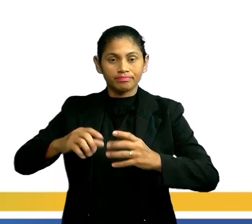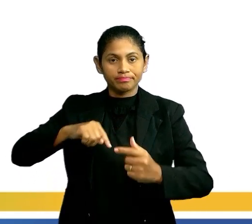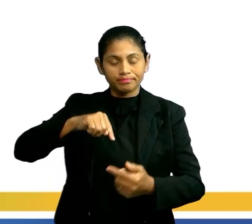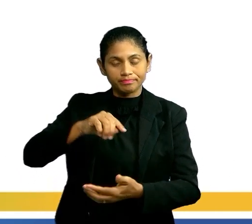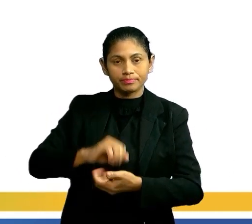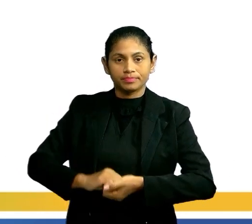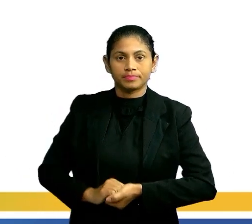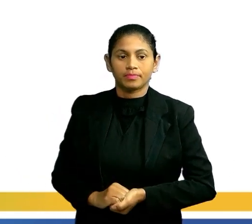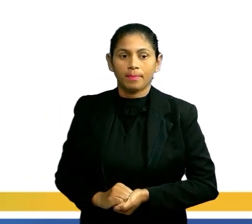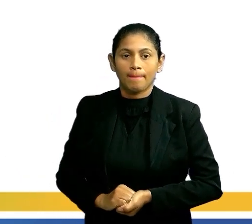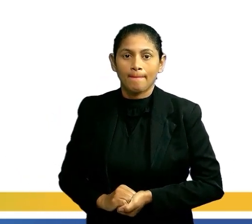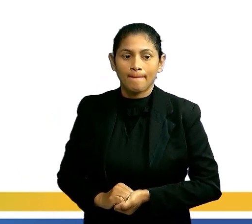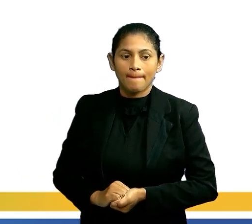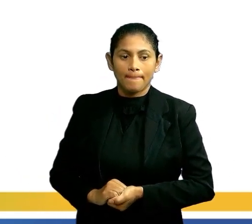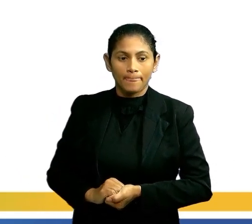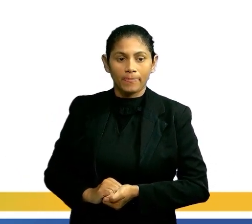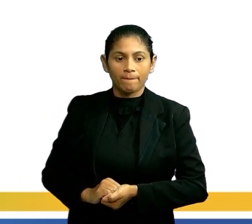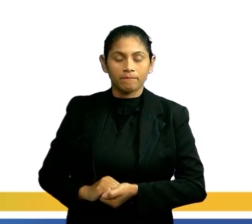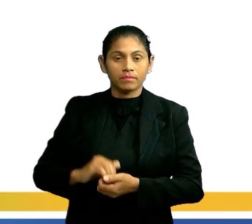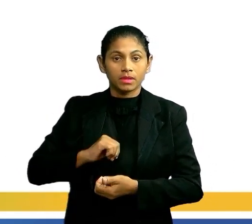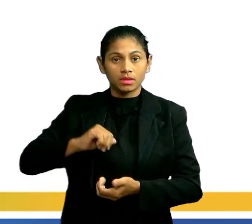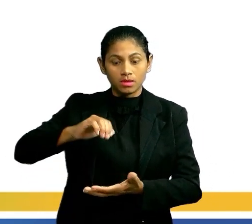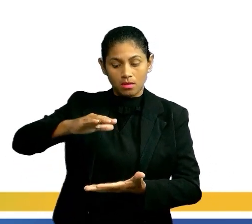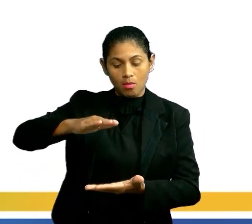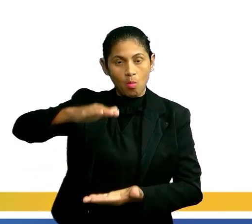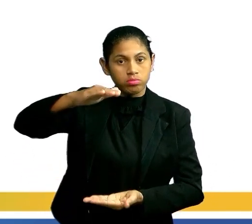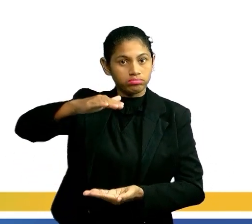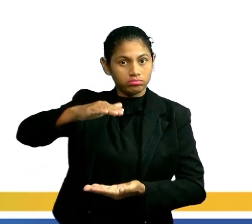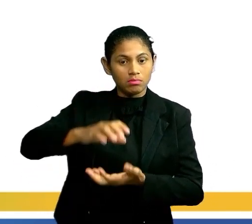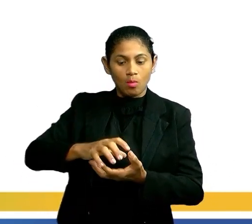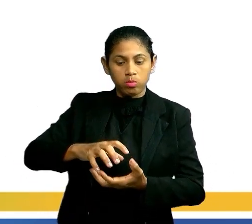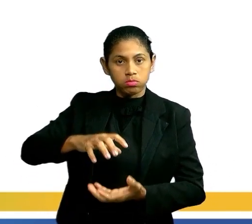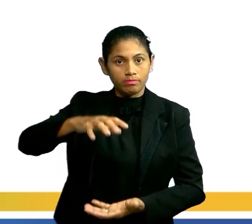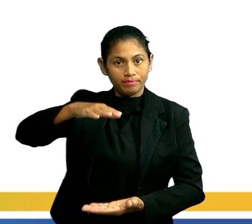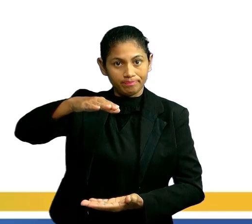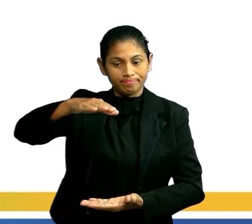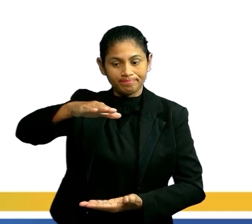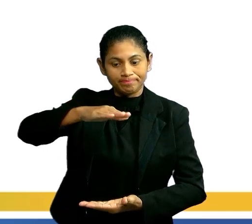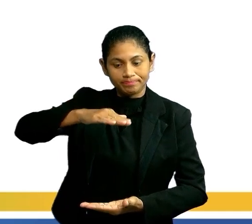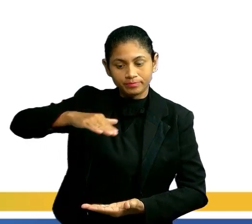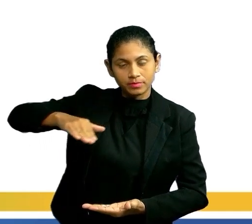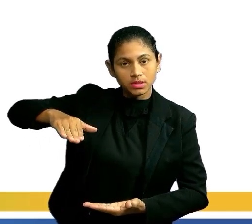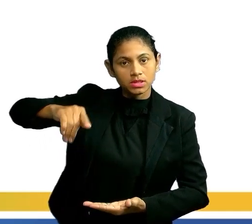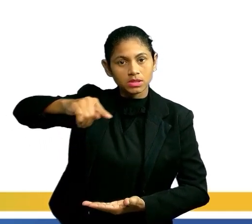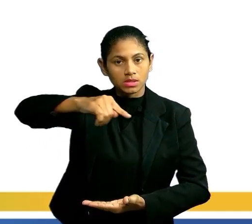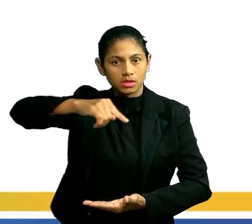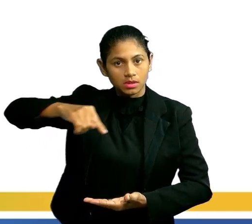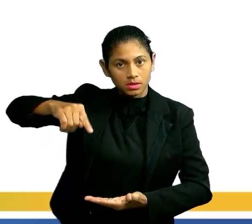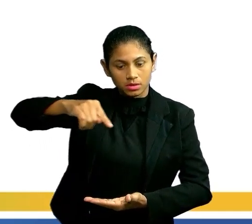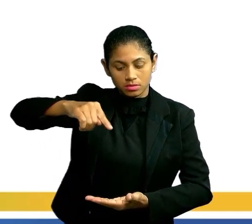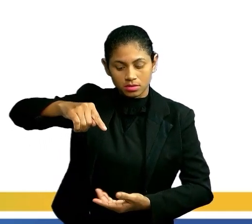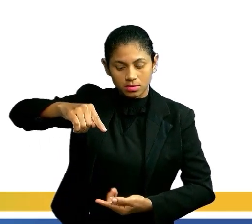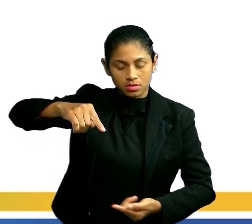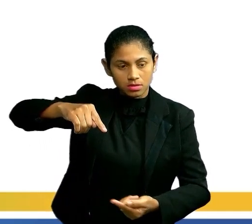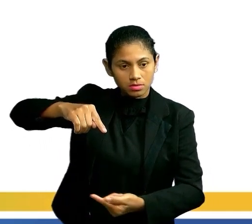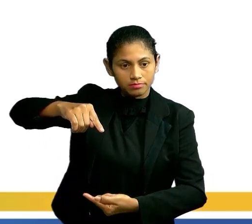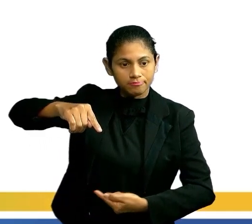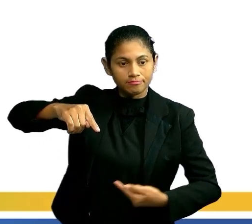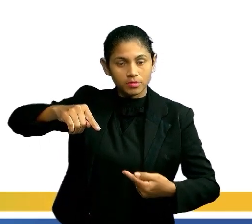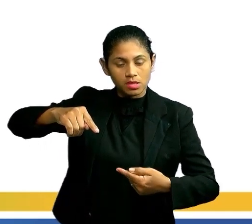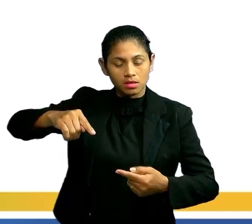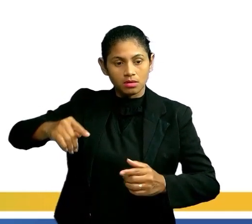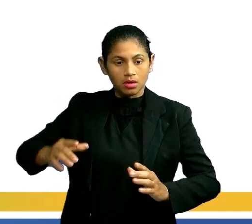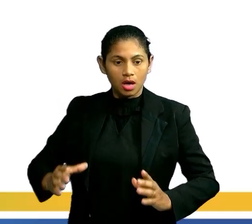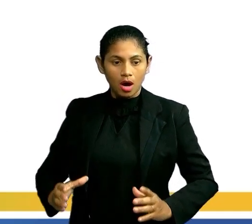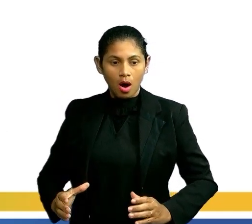é que é isso? O cilindro tem base superior e inferior como círculo, e essa região aqui, ó, que é a face